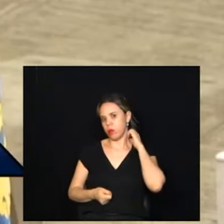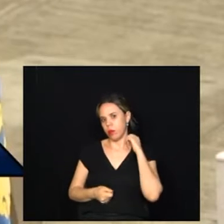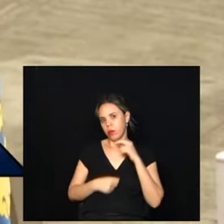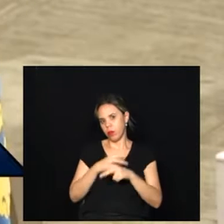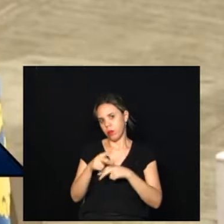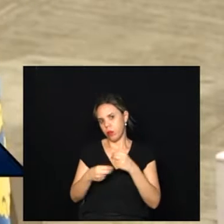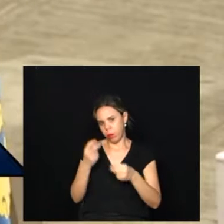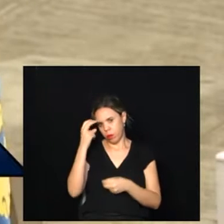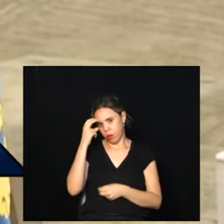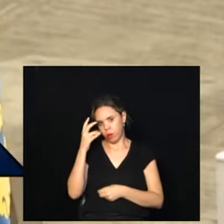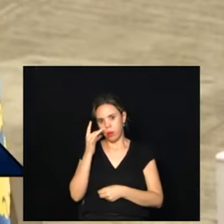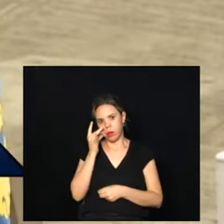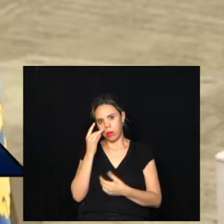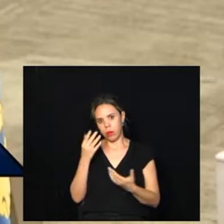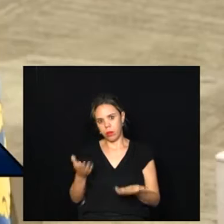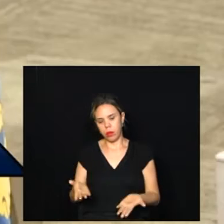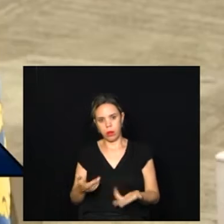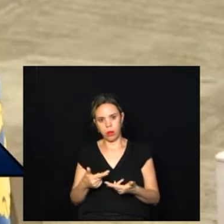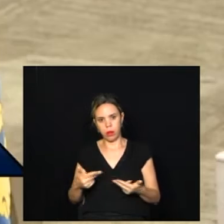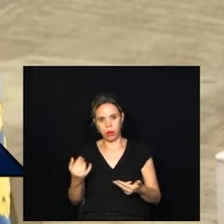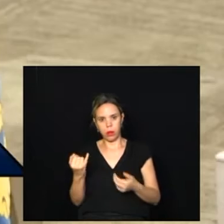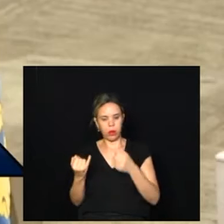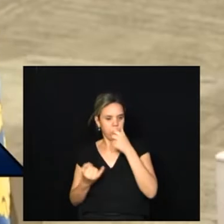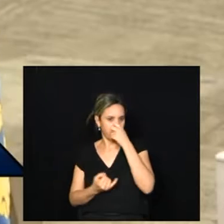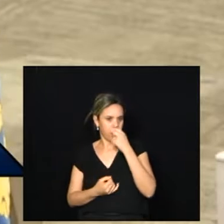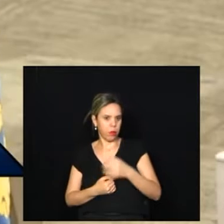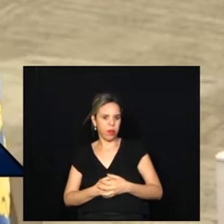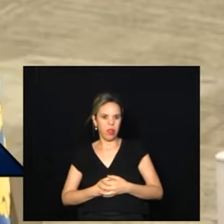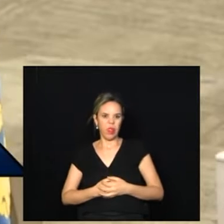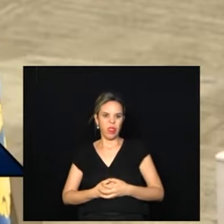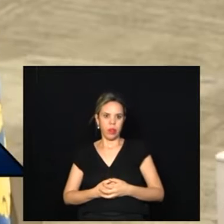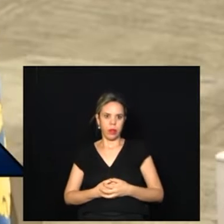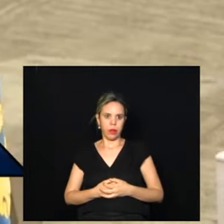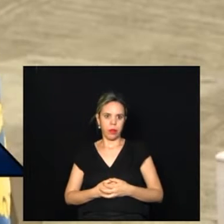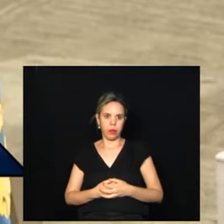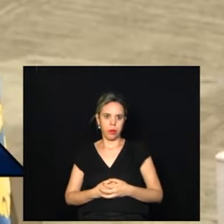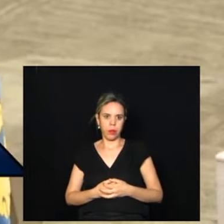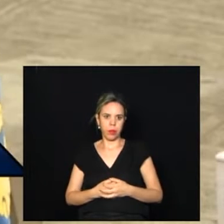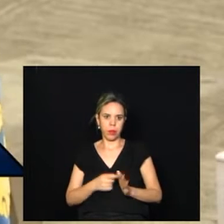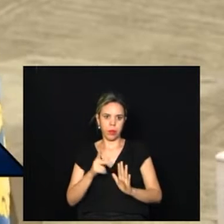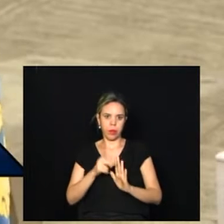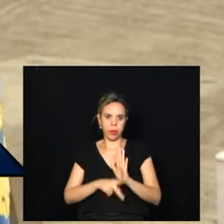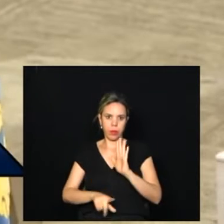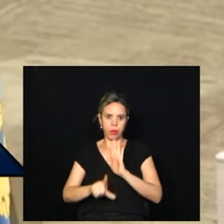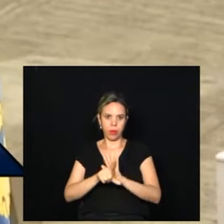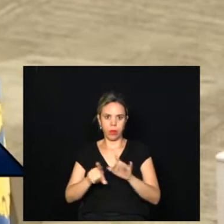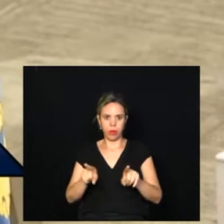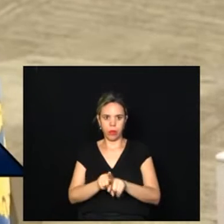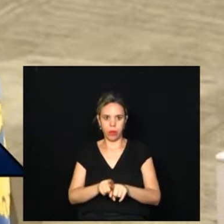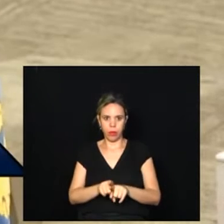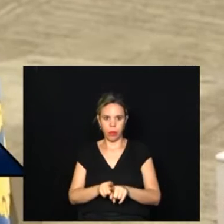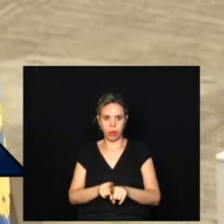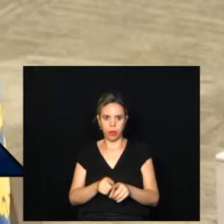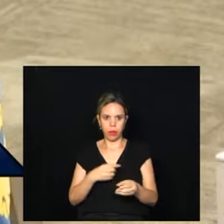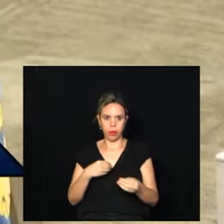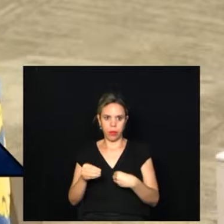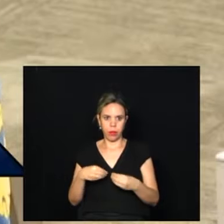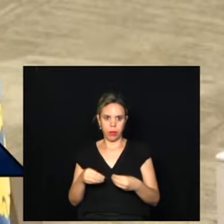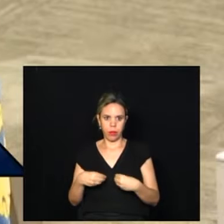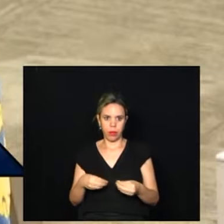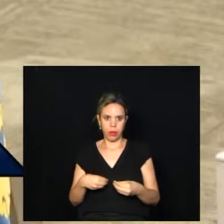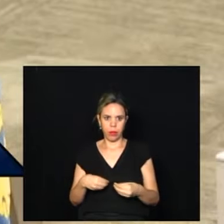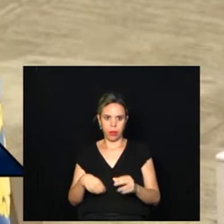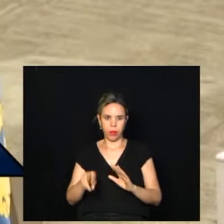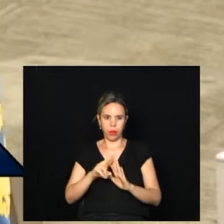prêmio Cultura Presente. Uma coisa importante é que nesse projeto de lei também há uma certa flexibilização